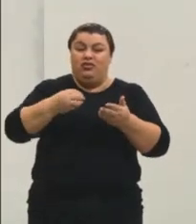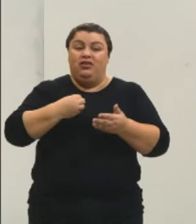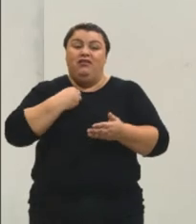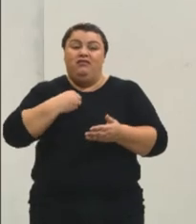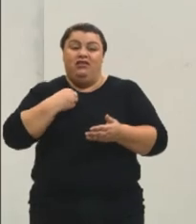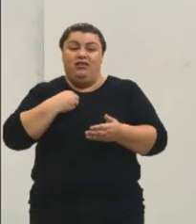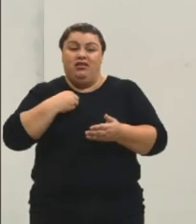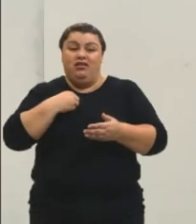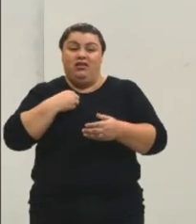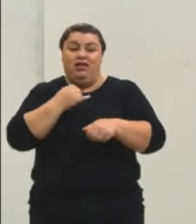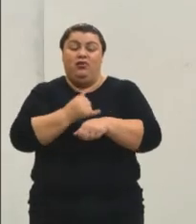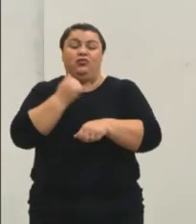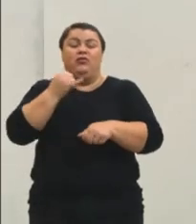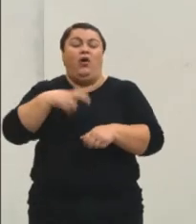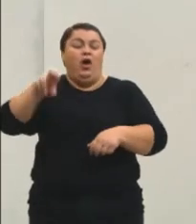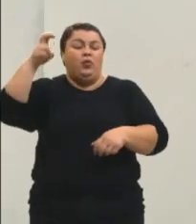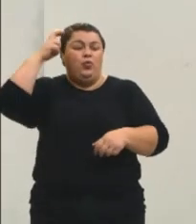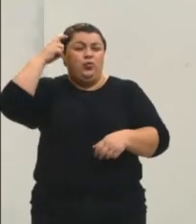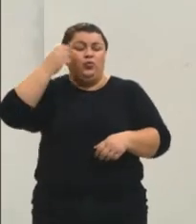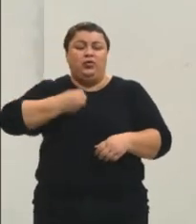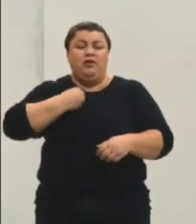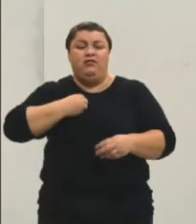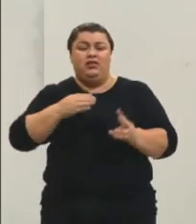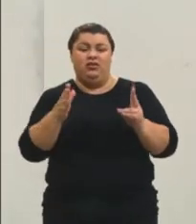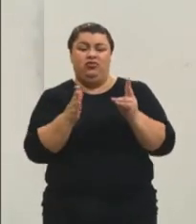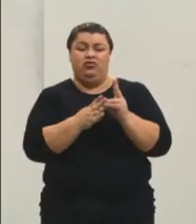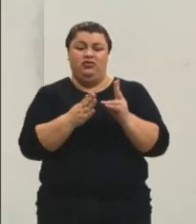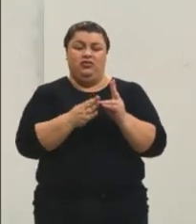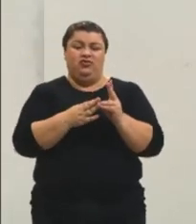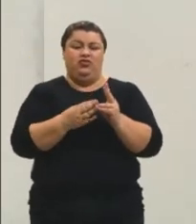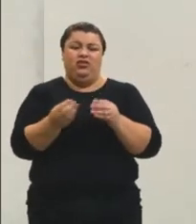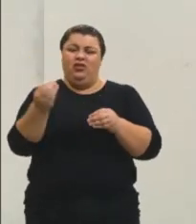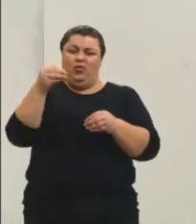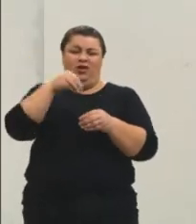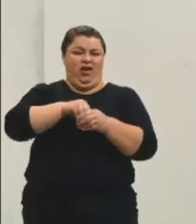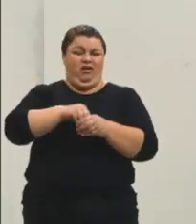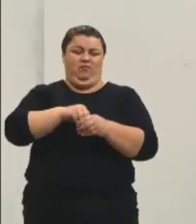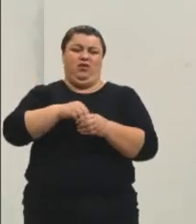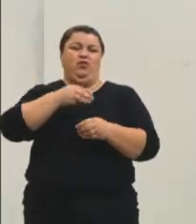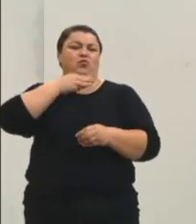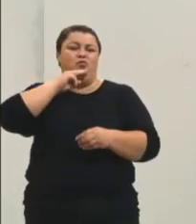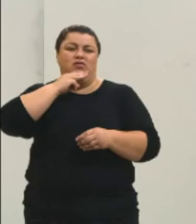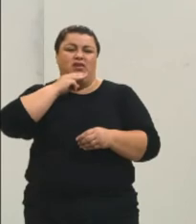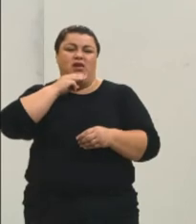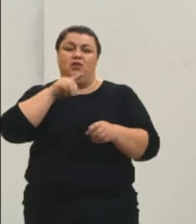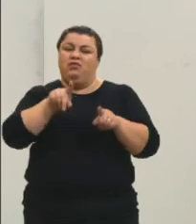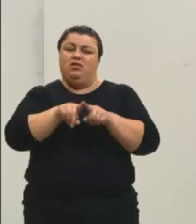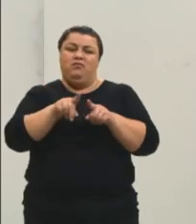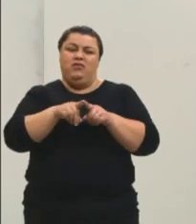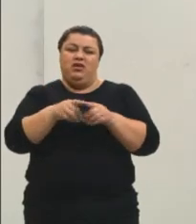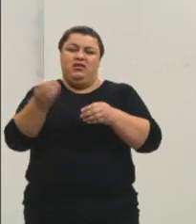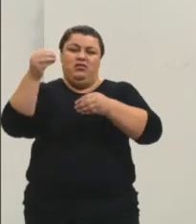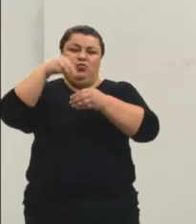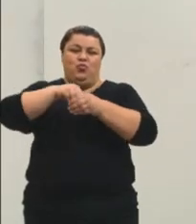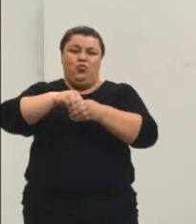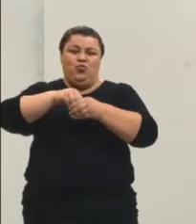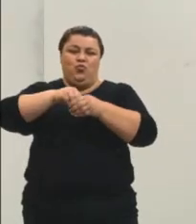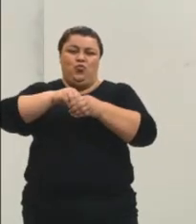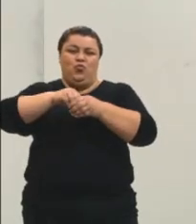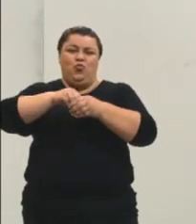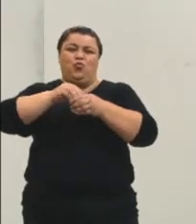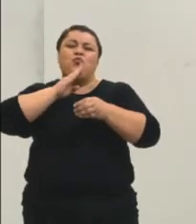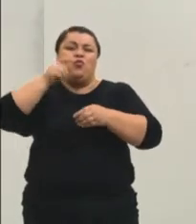na vida né então a cultura a vida de indígenas Não cabe Nem no museu o conhecimento histórico mas a gente precisa